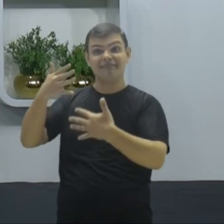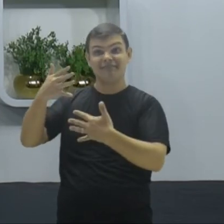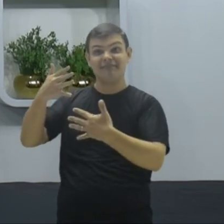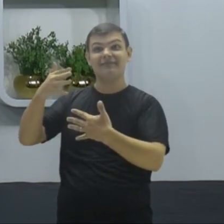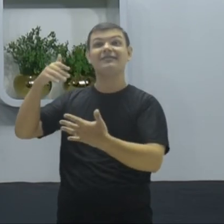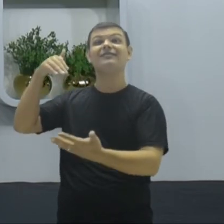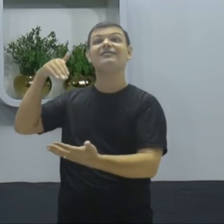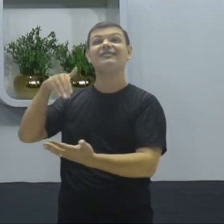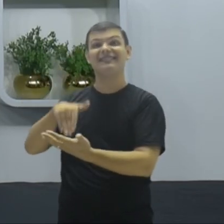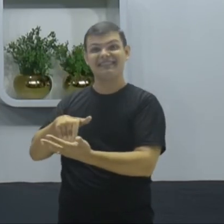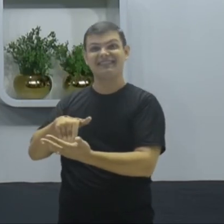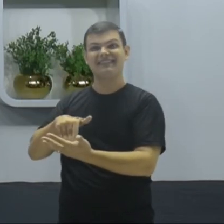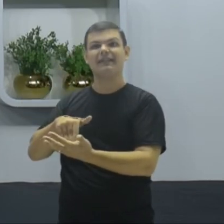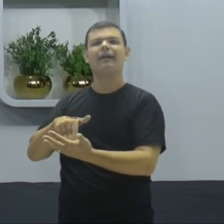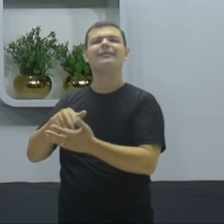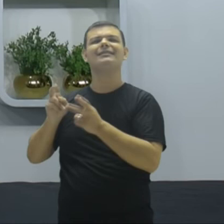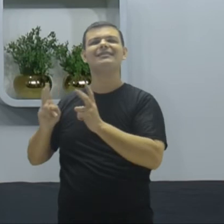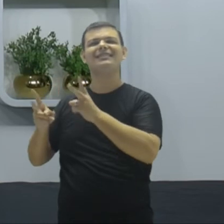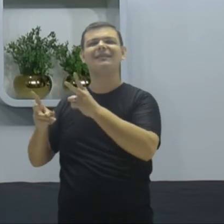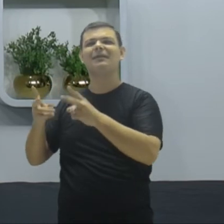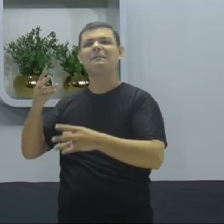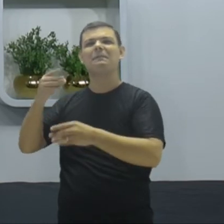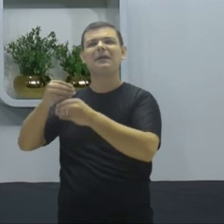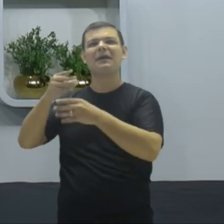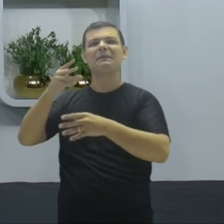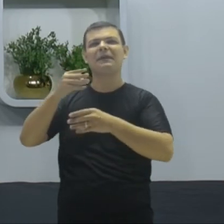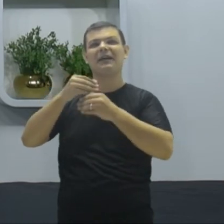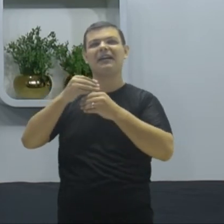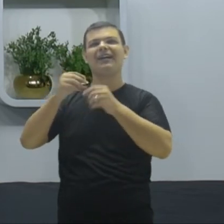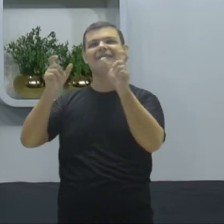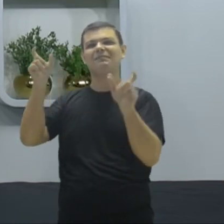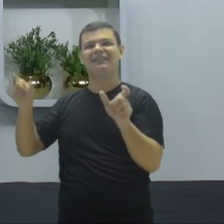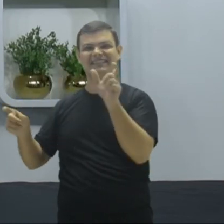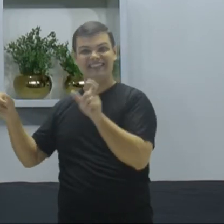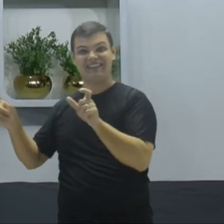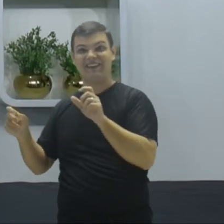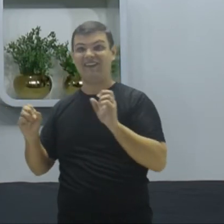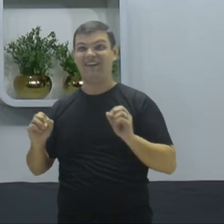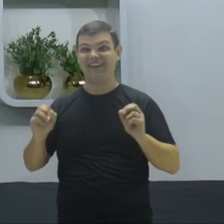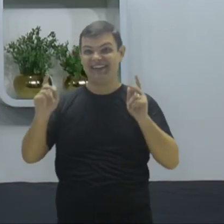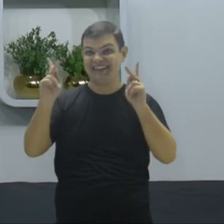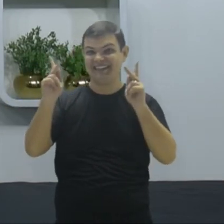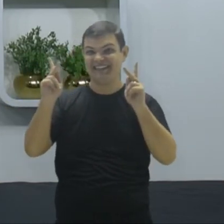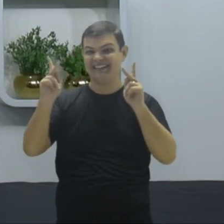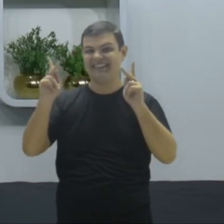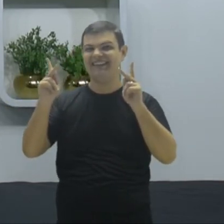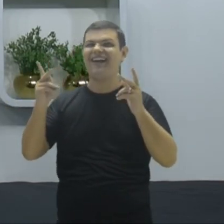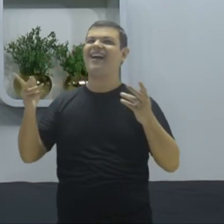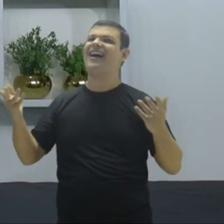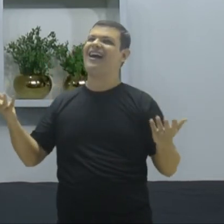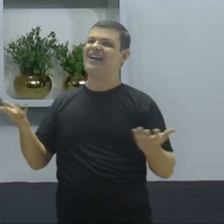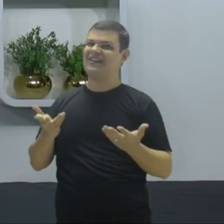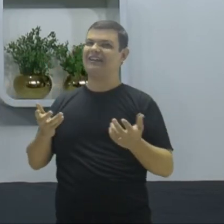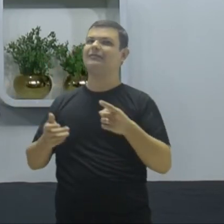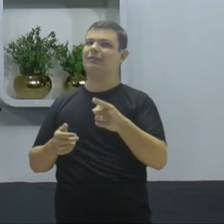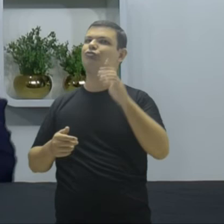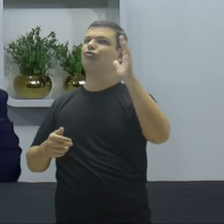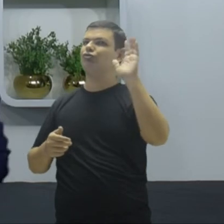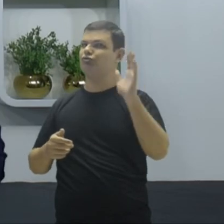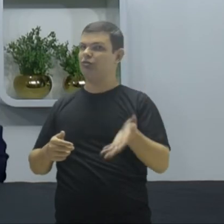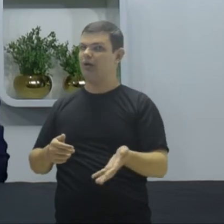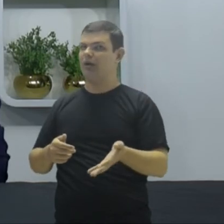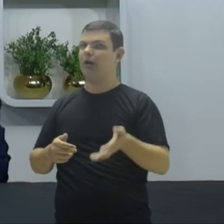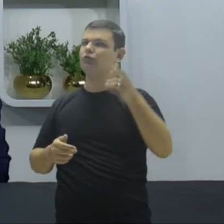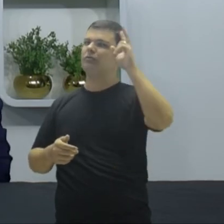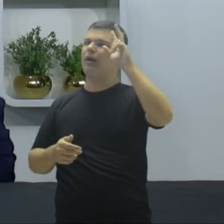sempre enriquecendo com muitos personagens. Ok? Agora que você já escutou